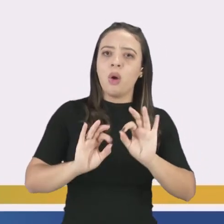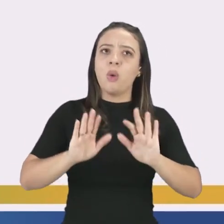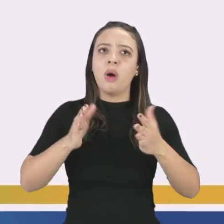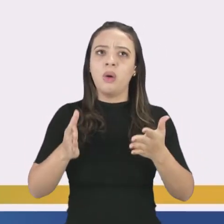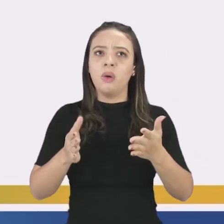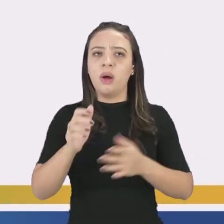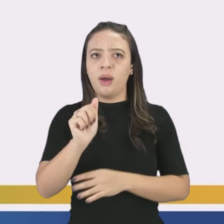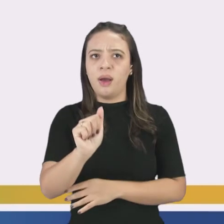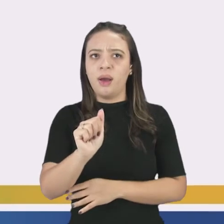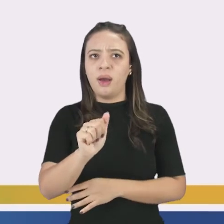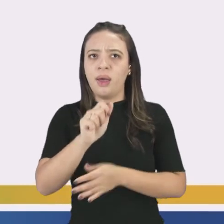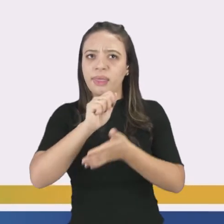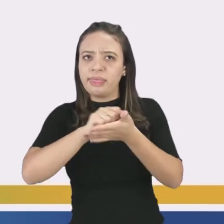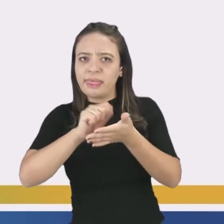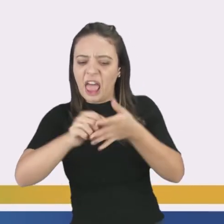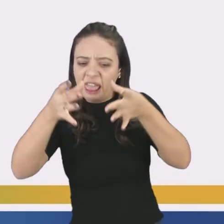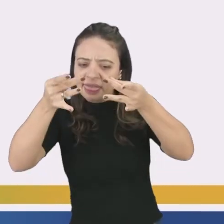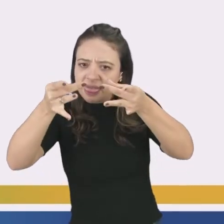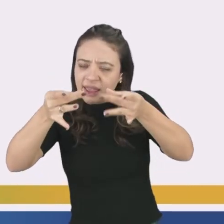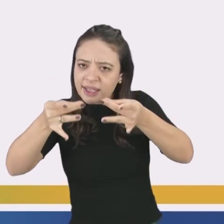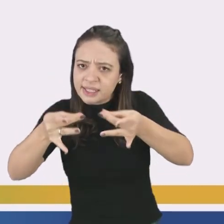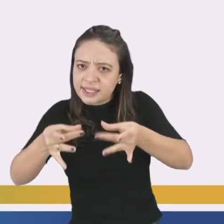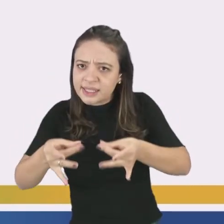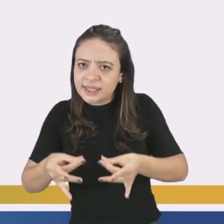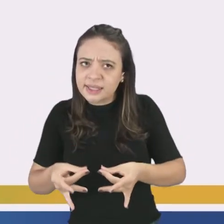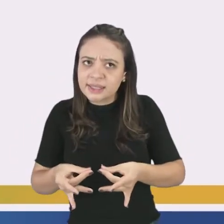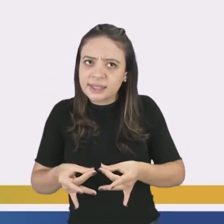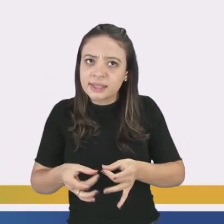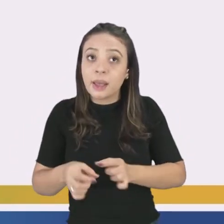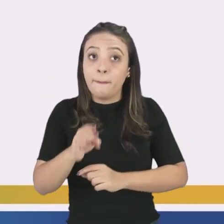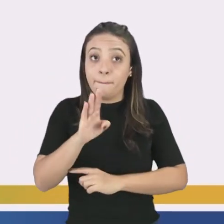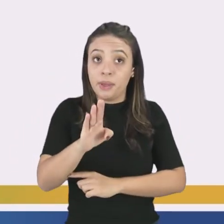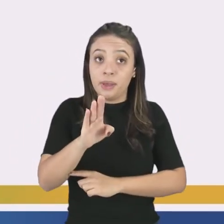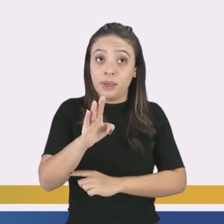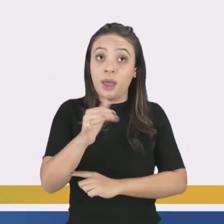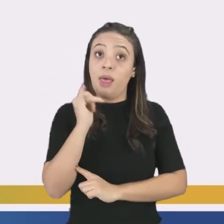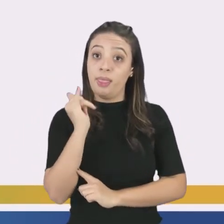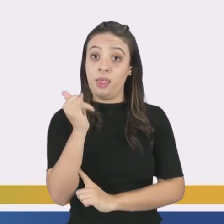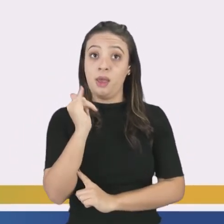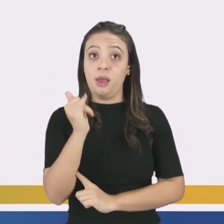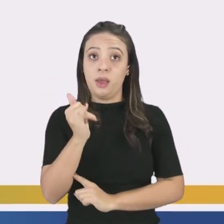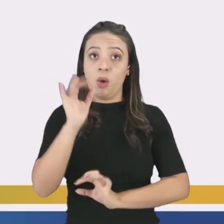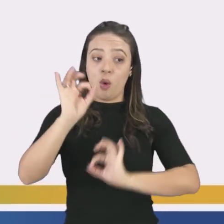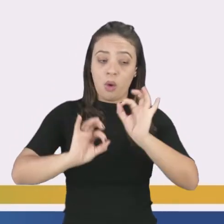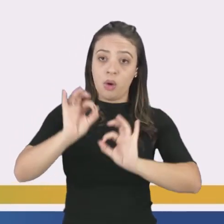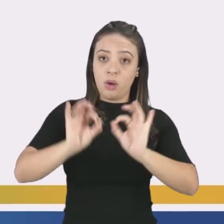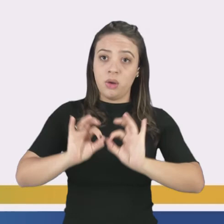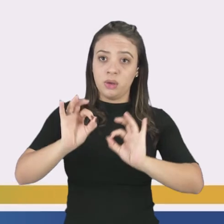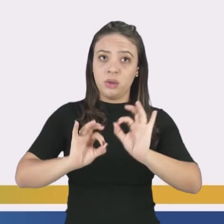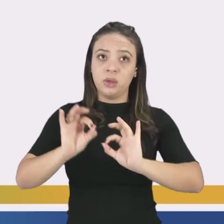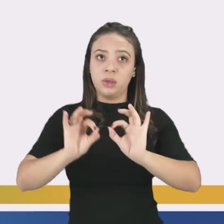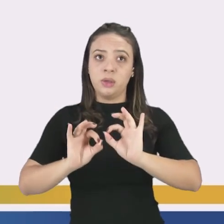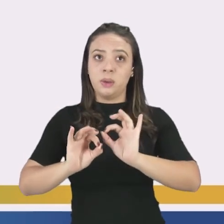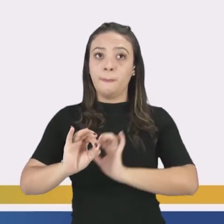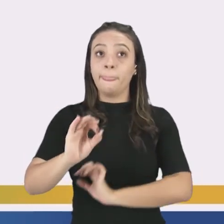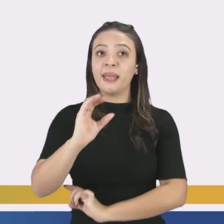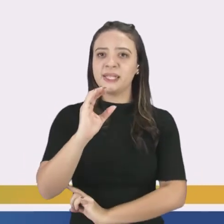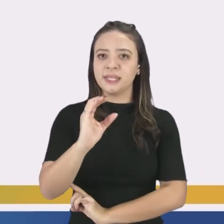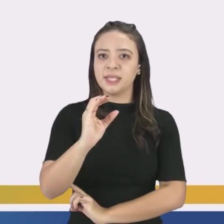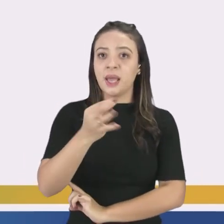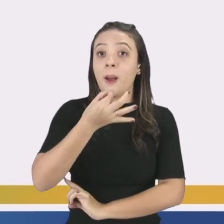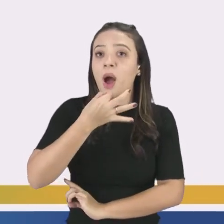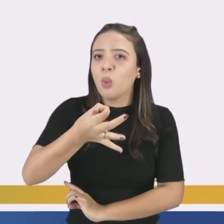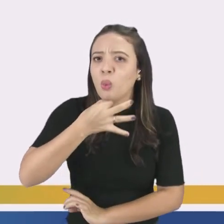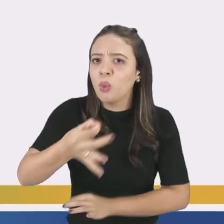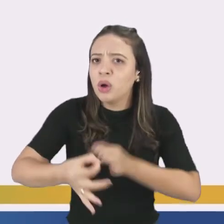sequência descritiva, com riqueza de detalhes? B. É uma sequência narrativa, construída em primeiro plano? C. É uma